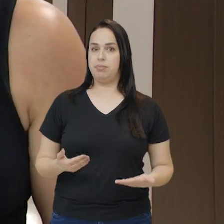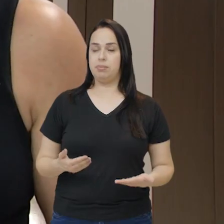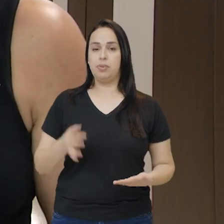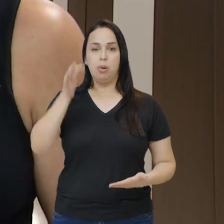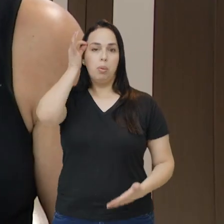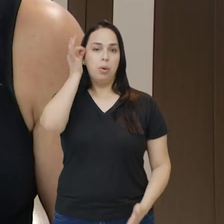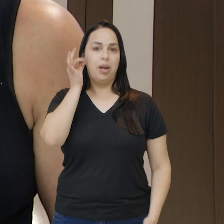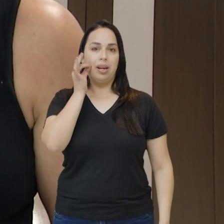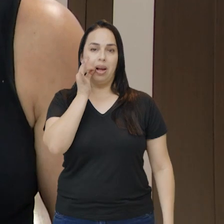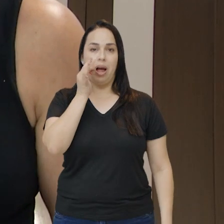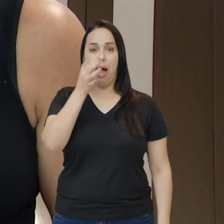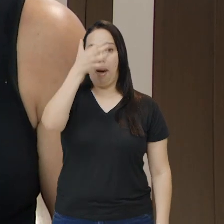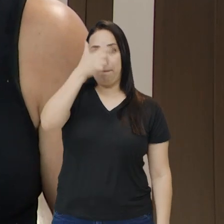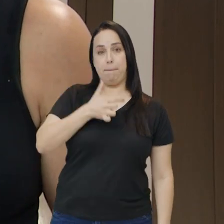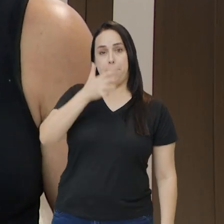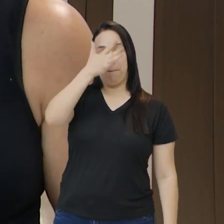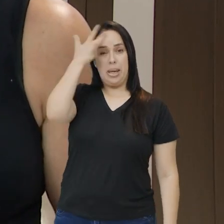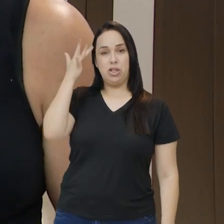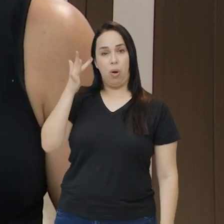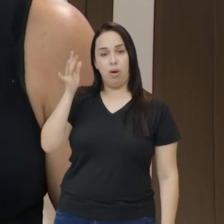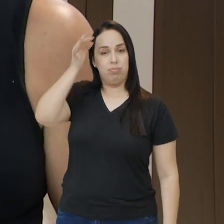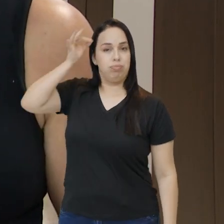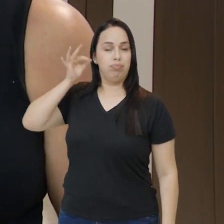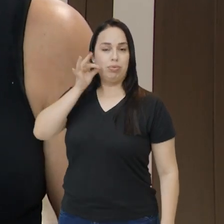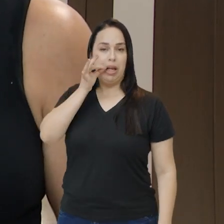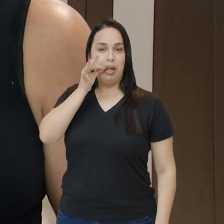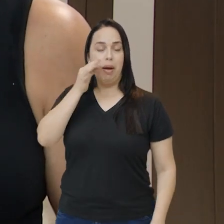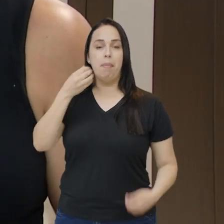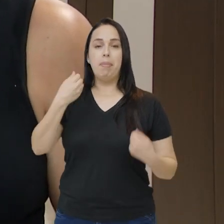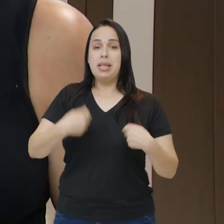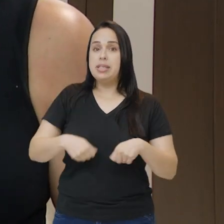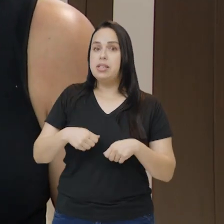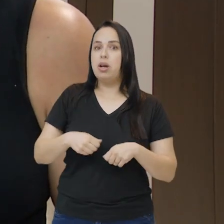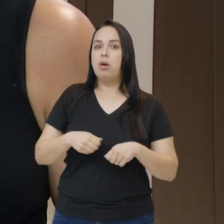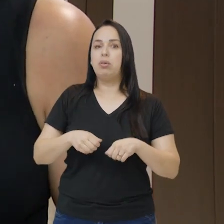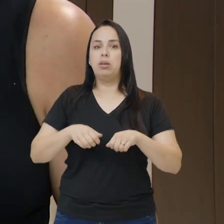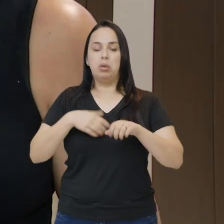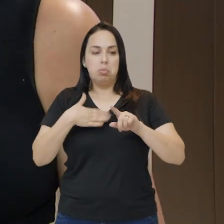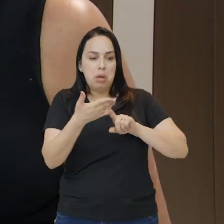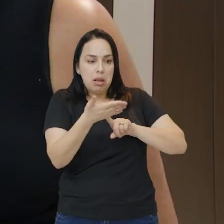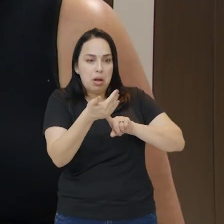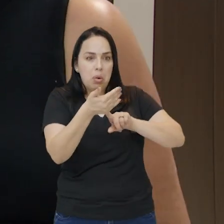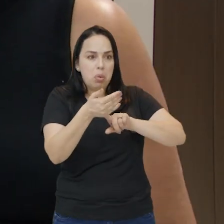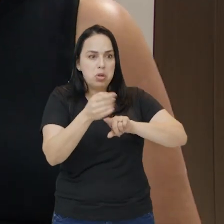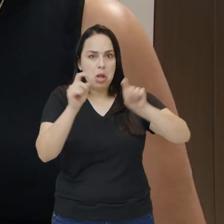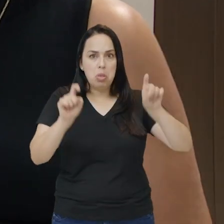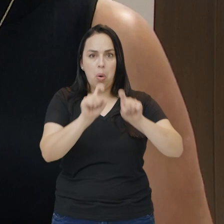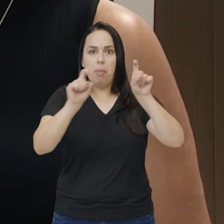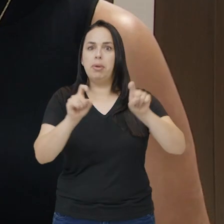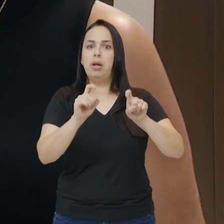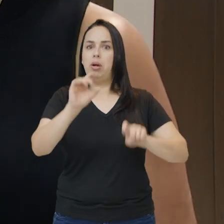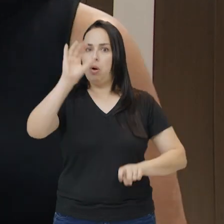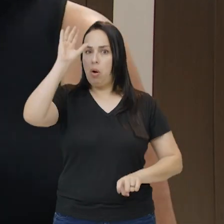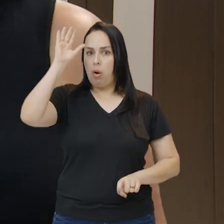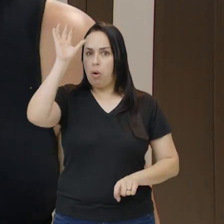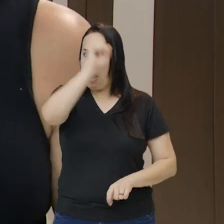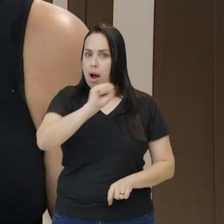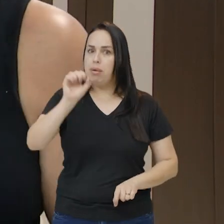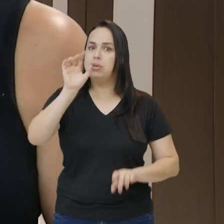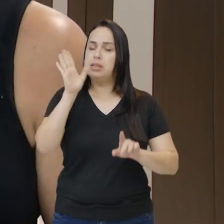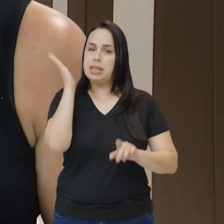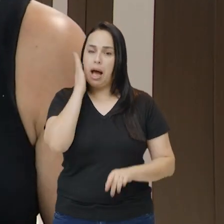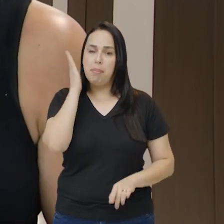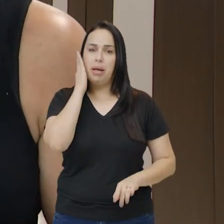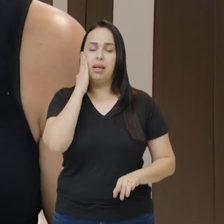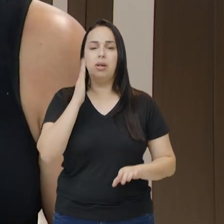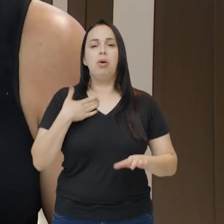É importante que o teleatendente, o operador de call center, tenha pelo menos o mínimo de conhecimento em tecnologia. Afinal de contas, hoje a